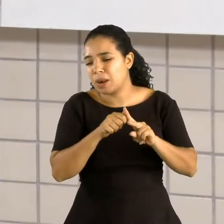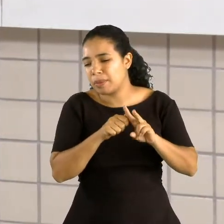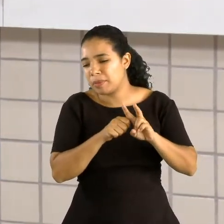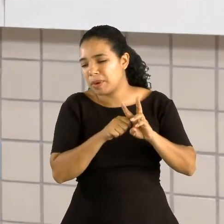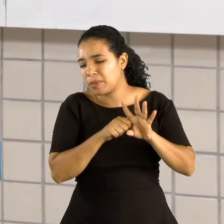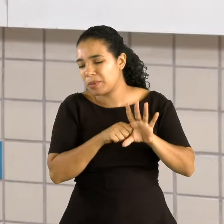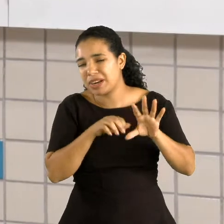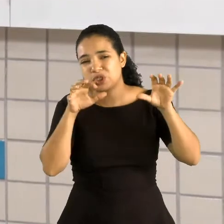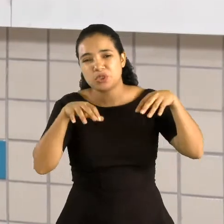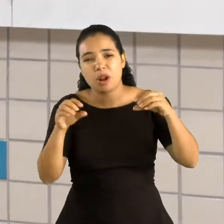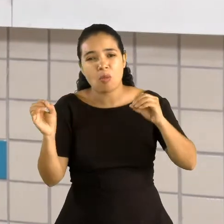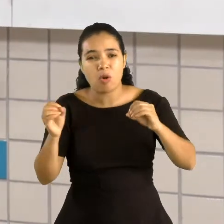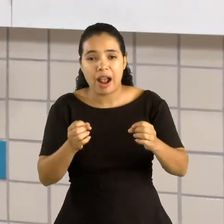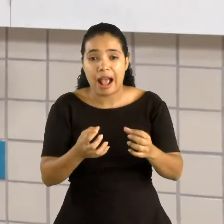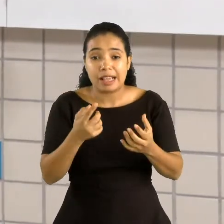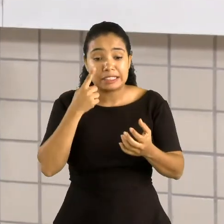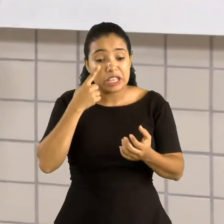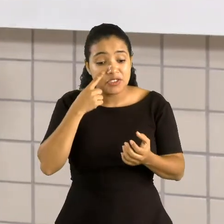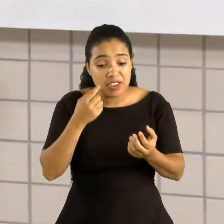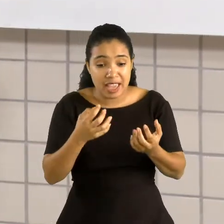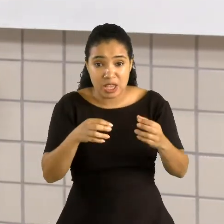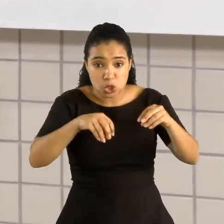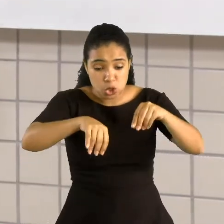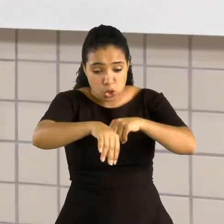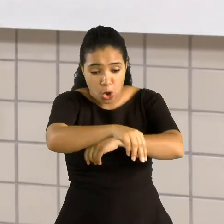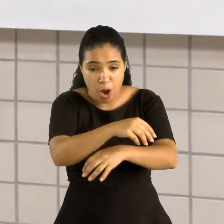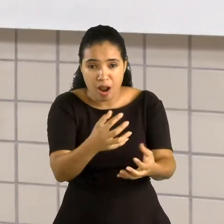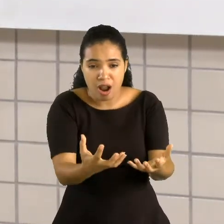não recebe a quantidade de água que ele